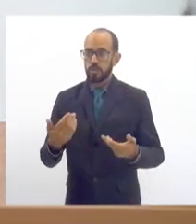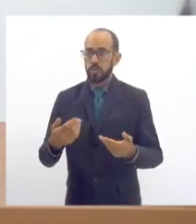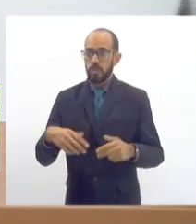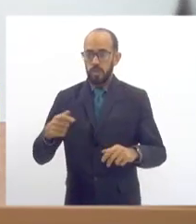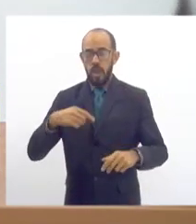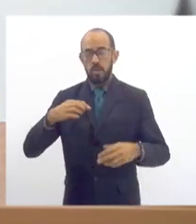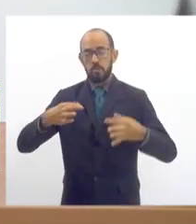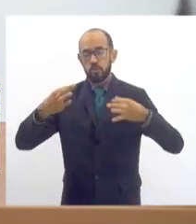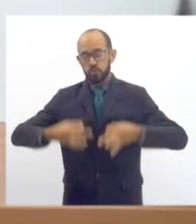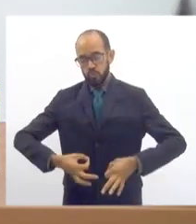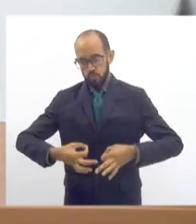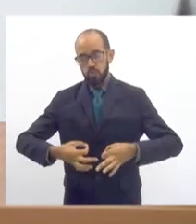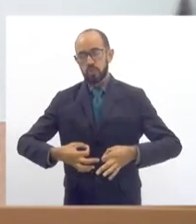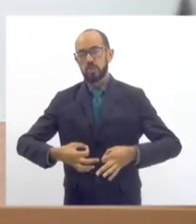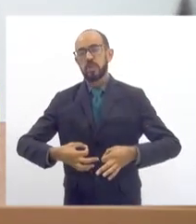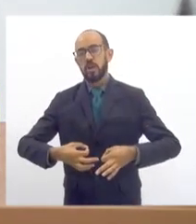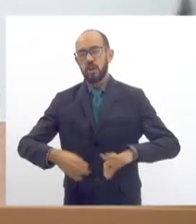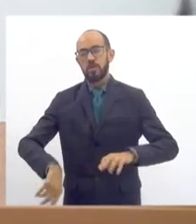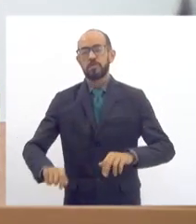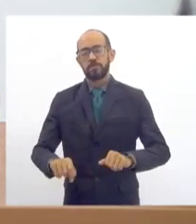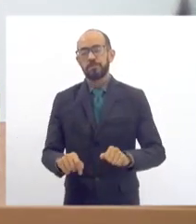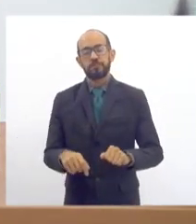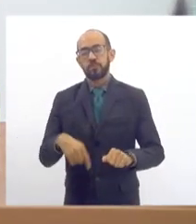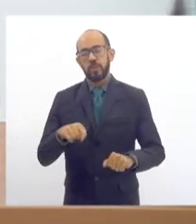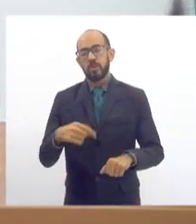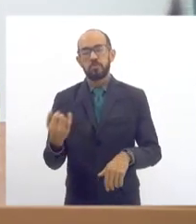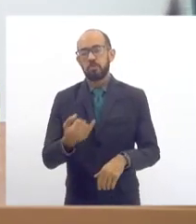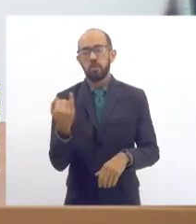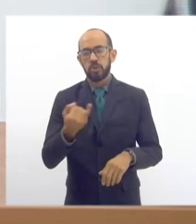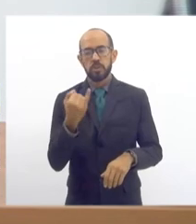muito justa e legítima, e é muito importante que